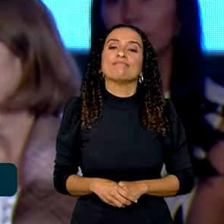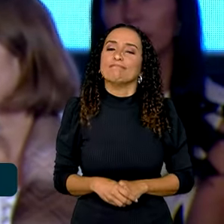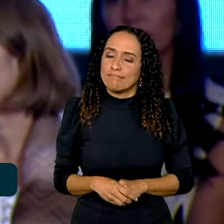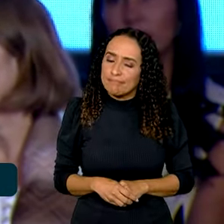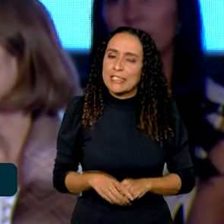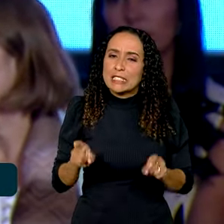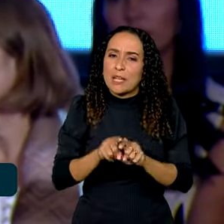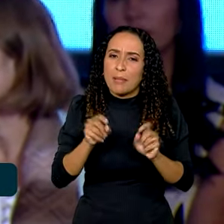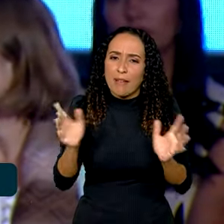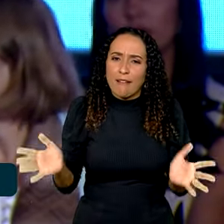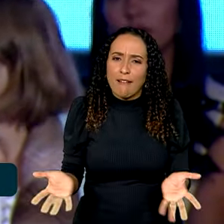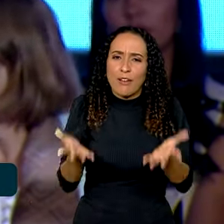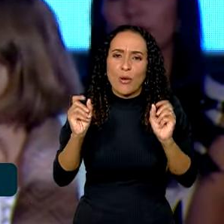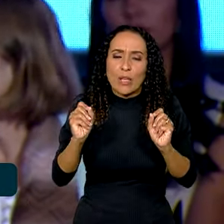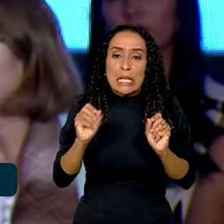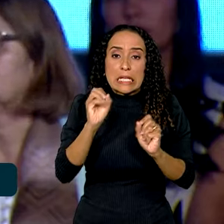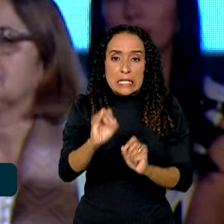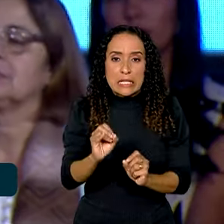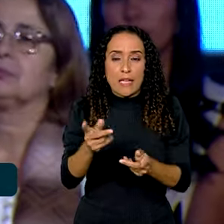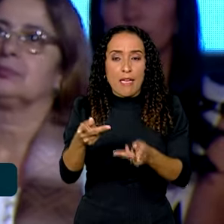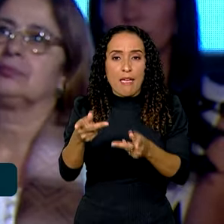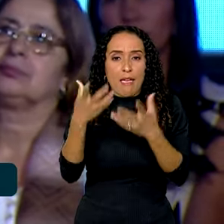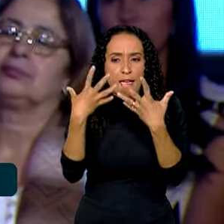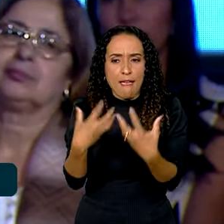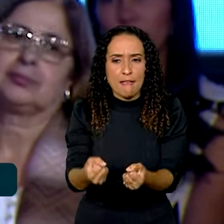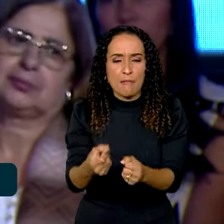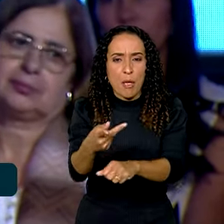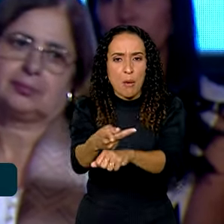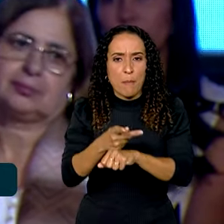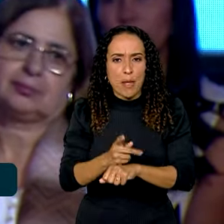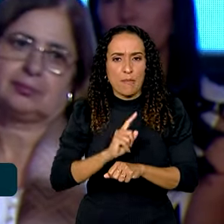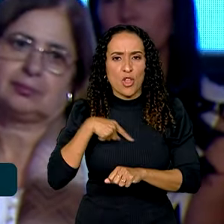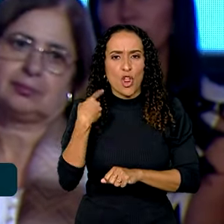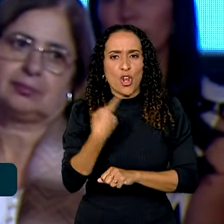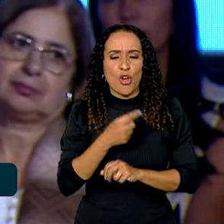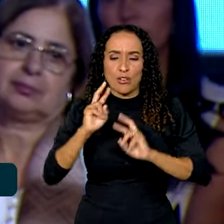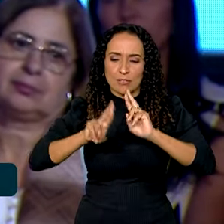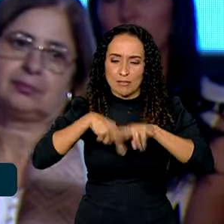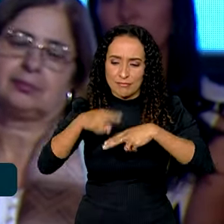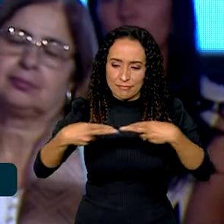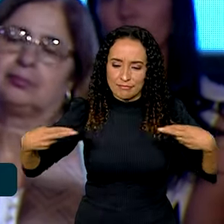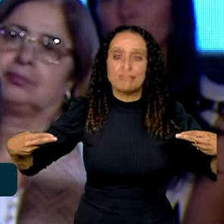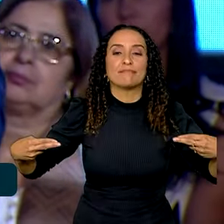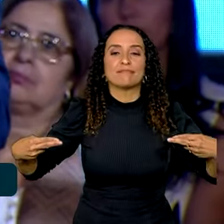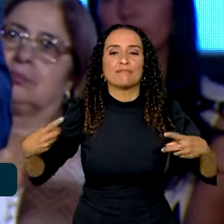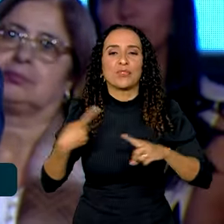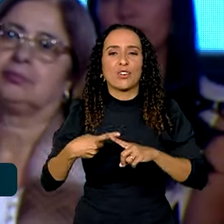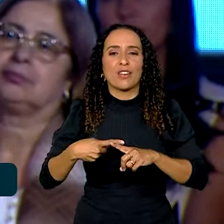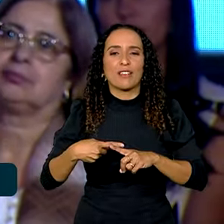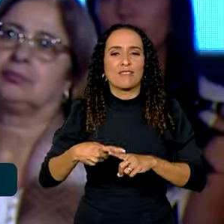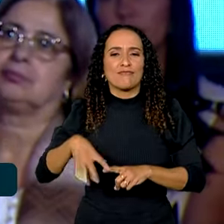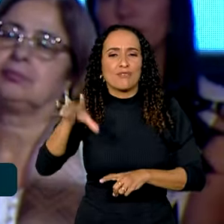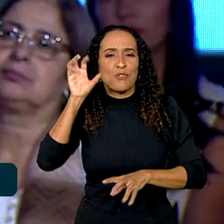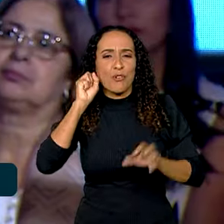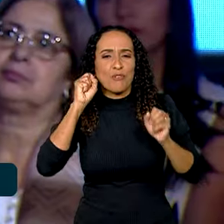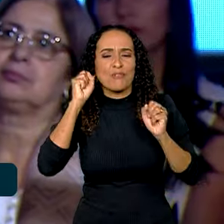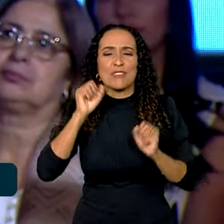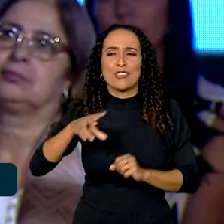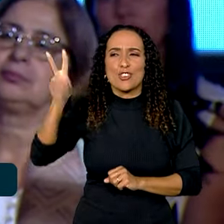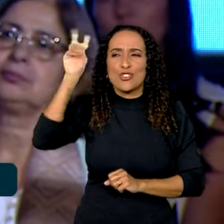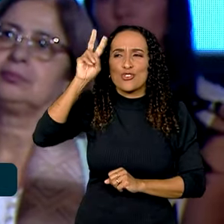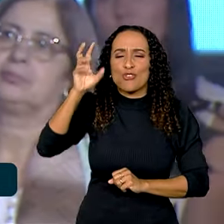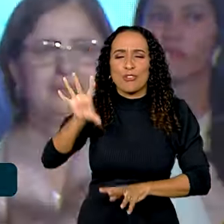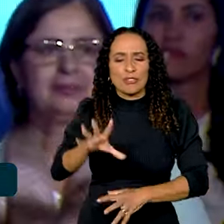ressaltar que se elas receberam um prêmio, nós fomos presenteados ao ouvir tantas histórias emocionantes